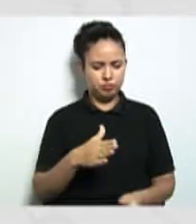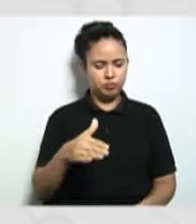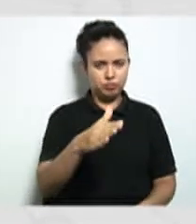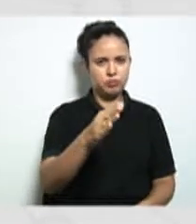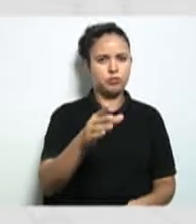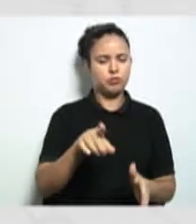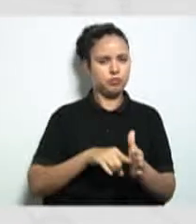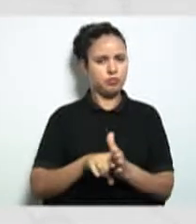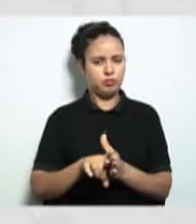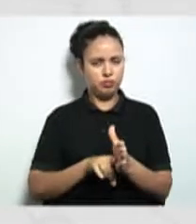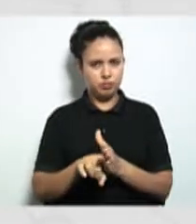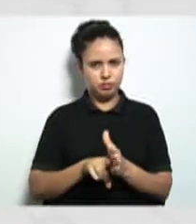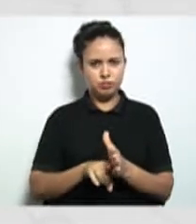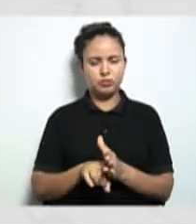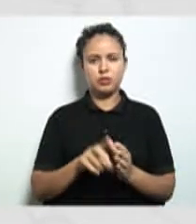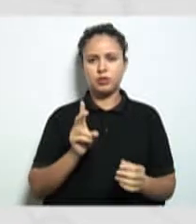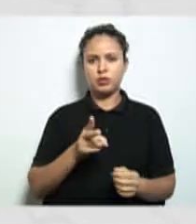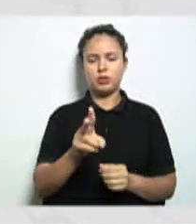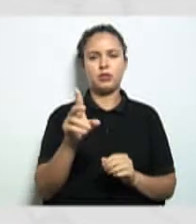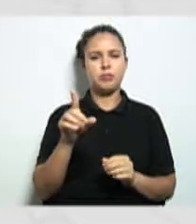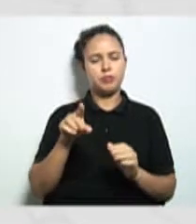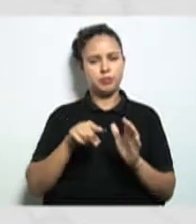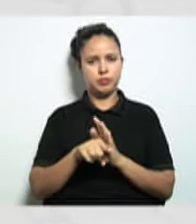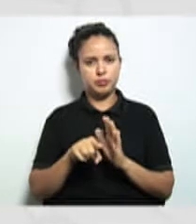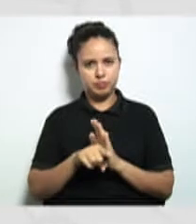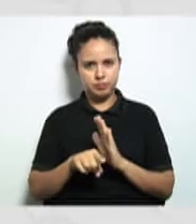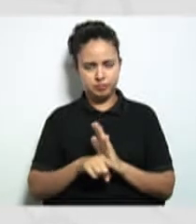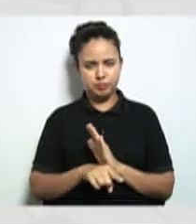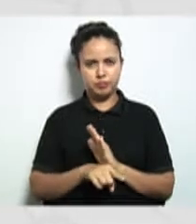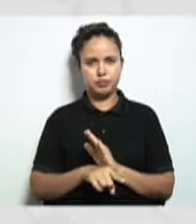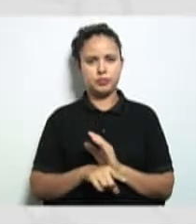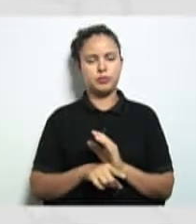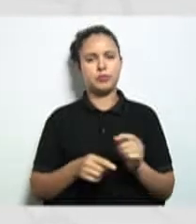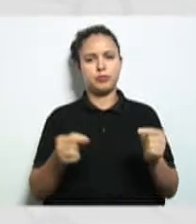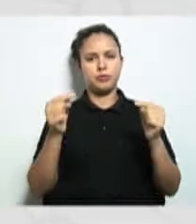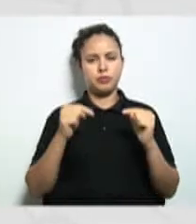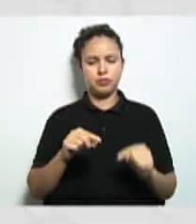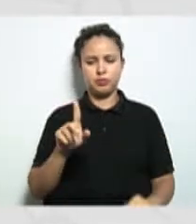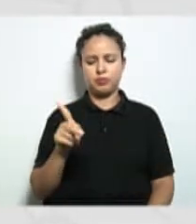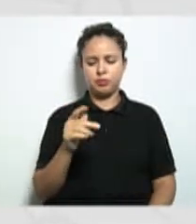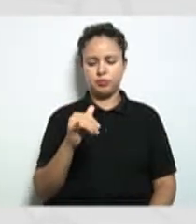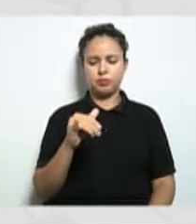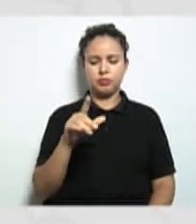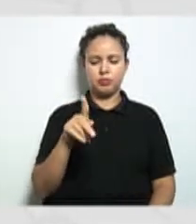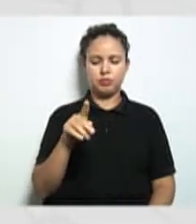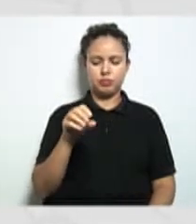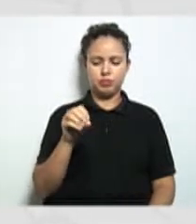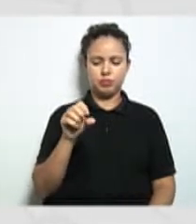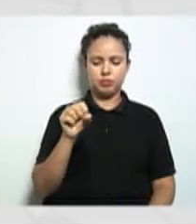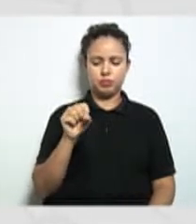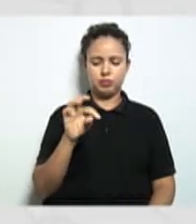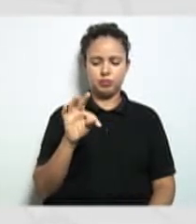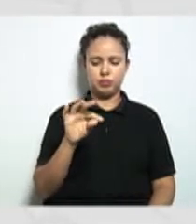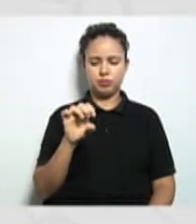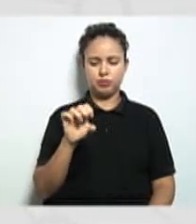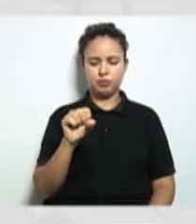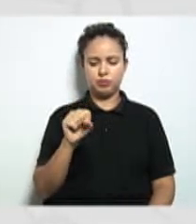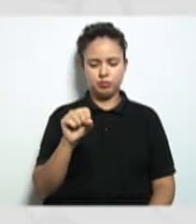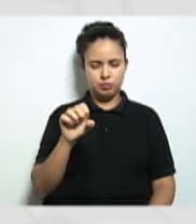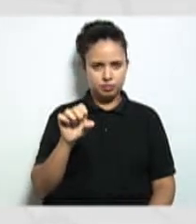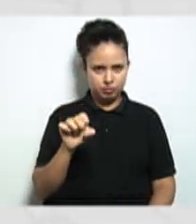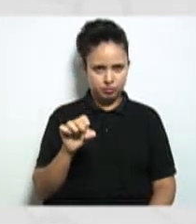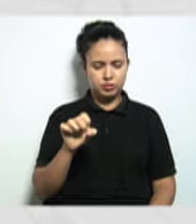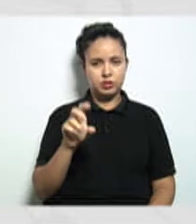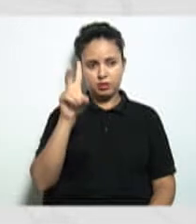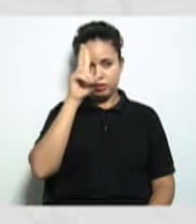como a gente viu, né? Sempre é uma pergunta. Hipóteses são as possíveis respostas ao problema. Então, se vocês lembram